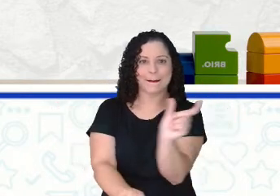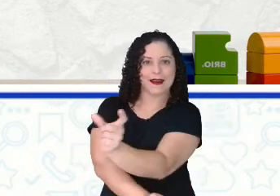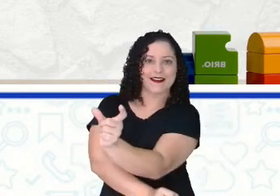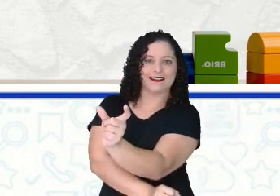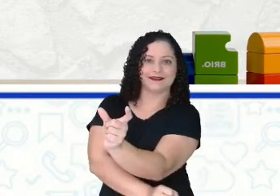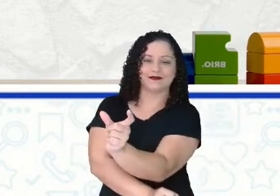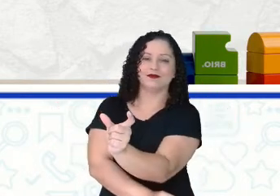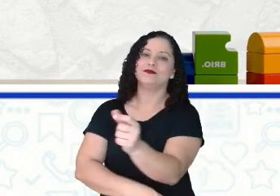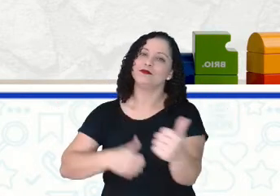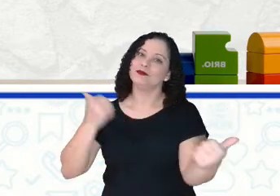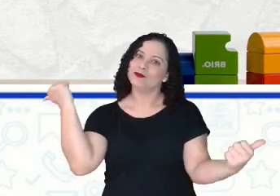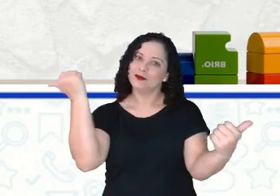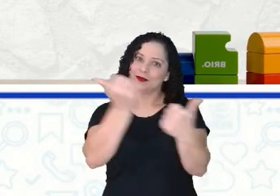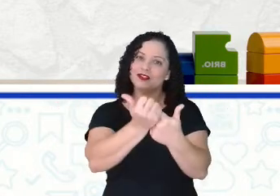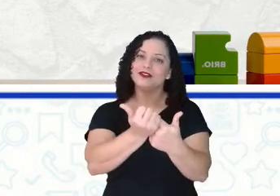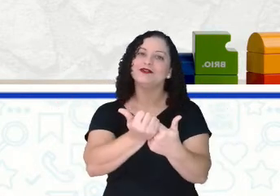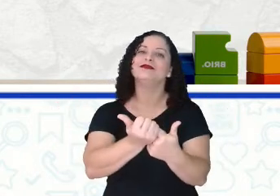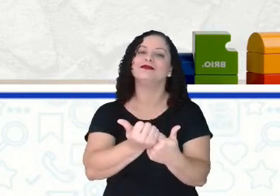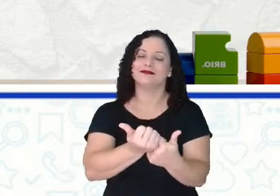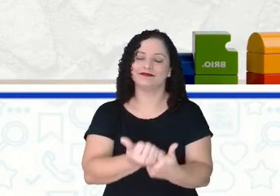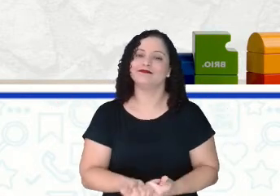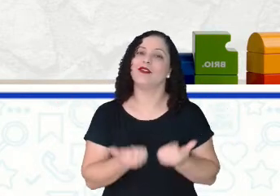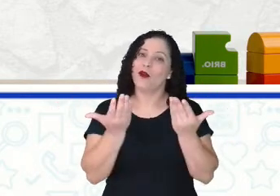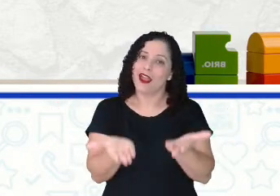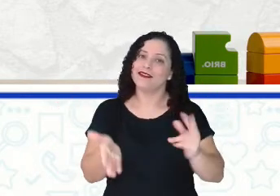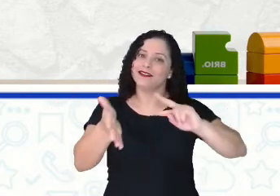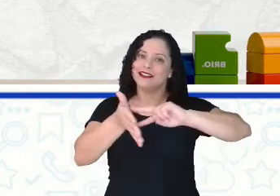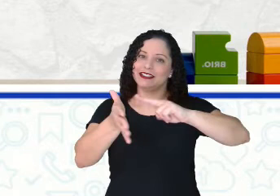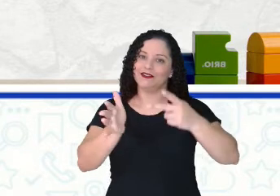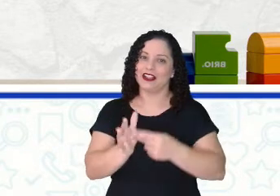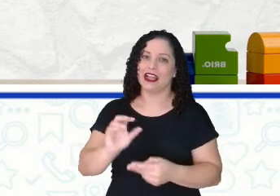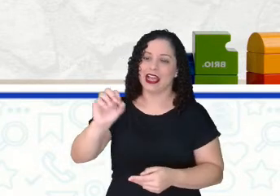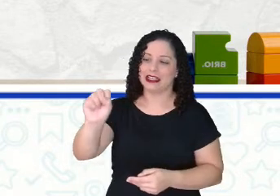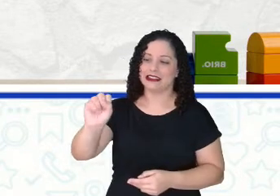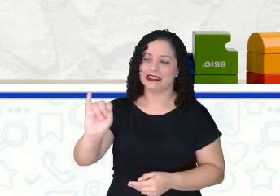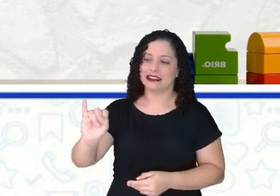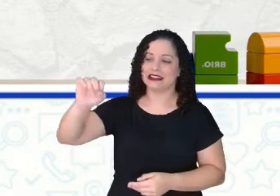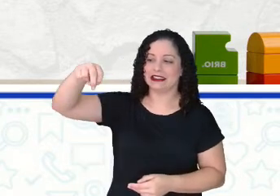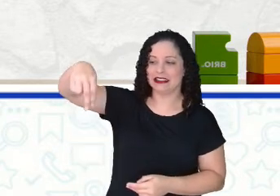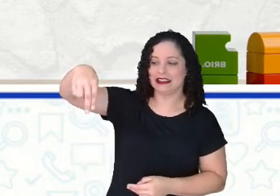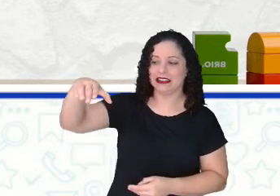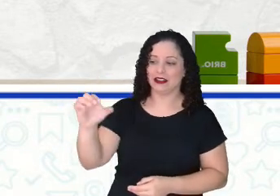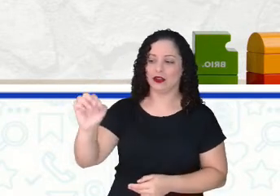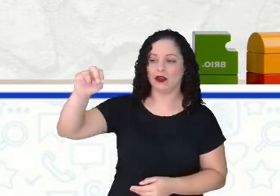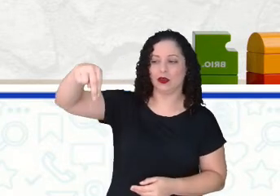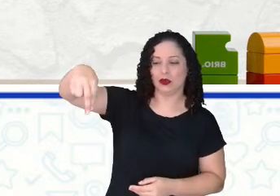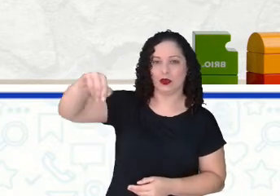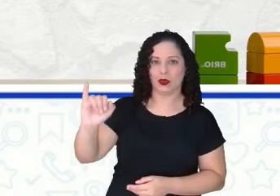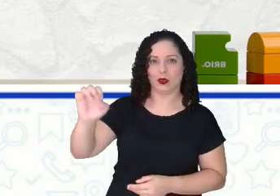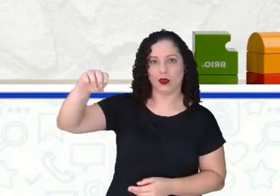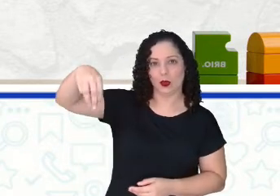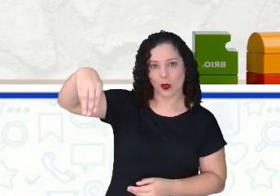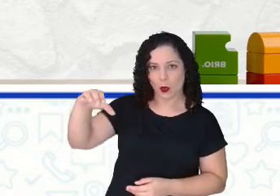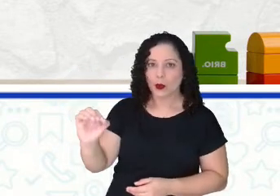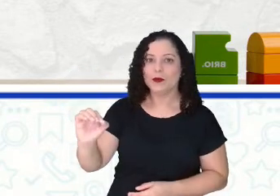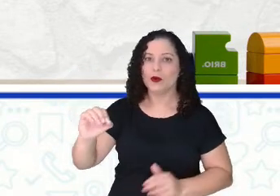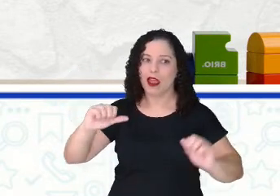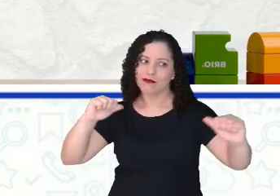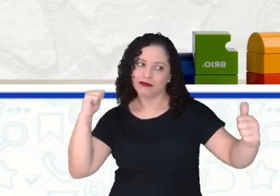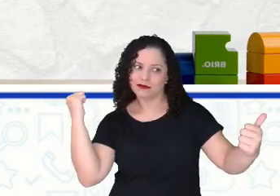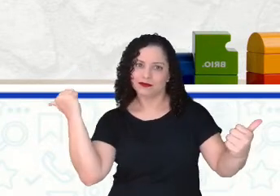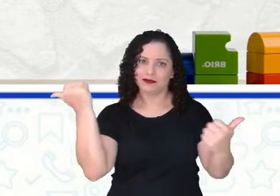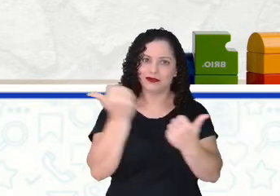mesmo sentido. Então, sinônimo é isso, né? Aquela palavrinha, não é, que a gente substitui por outra que tem o